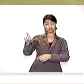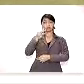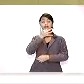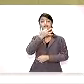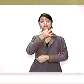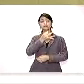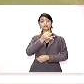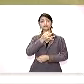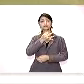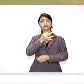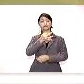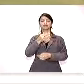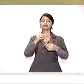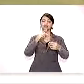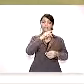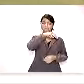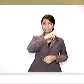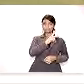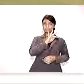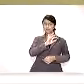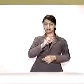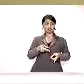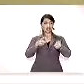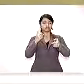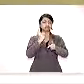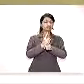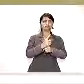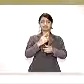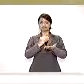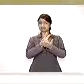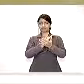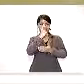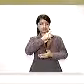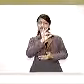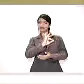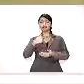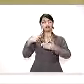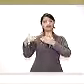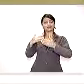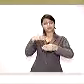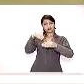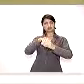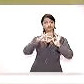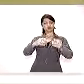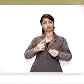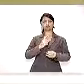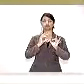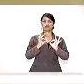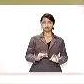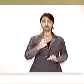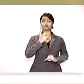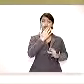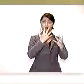opinaram ipfe não vislumbraram falhas e É nesse sentido meu voto pela regularidade de todos os atos conhecimento